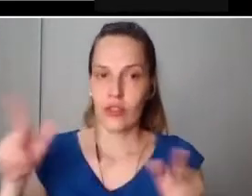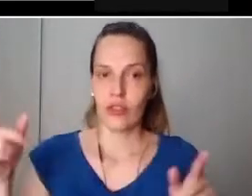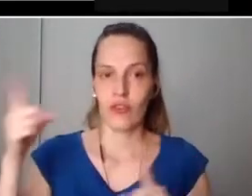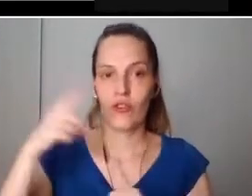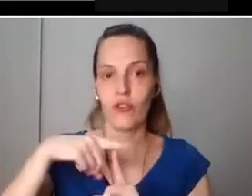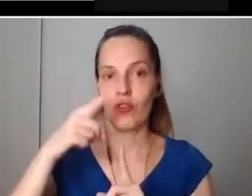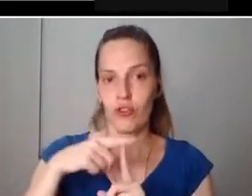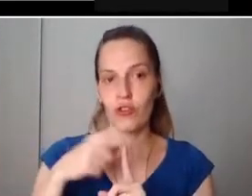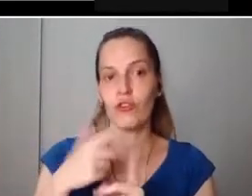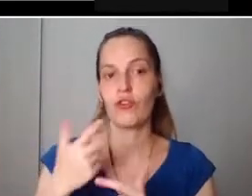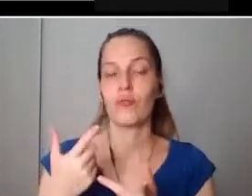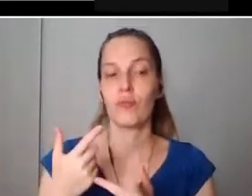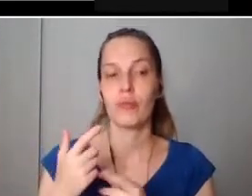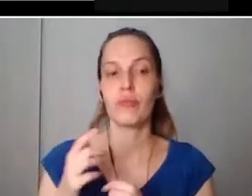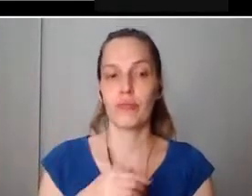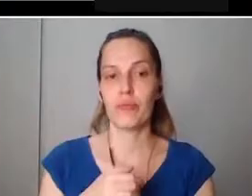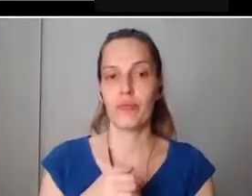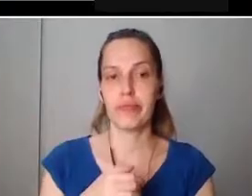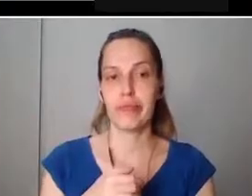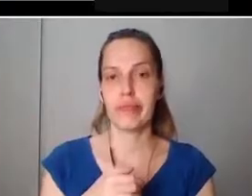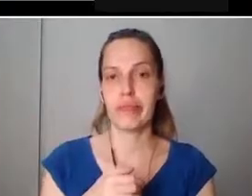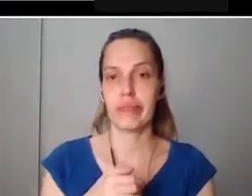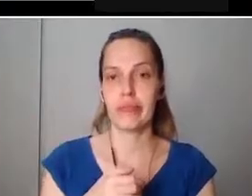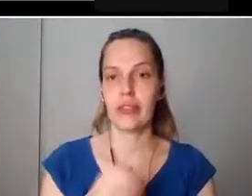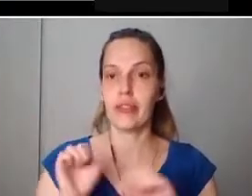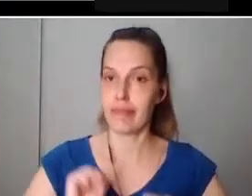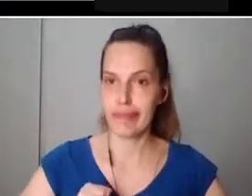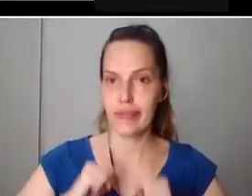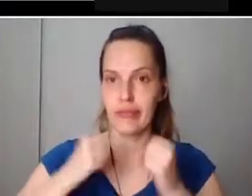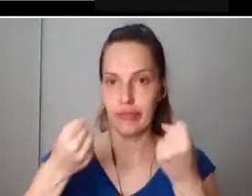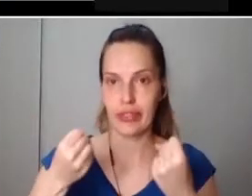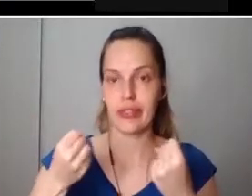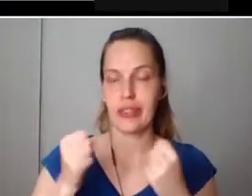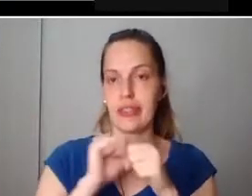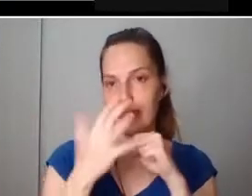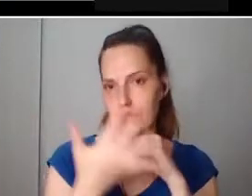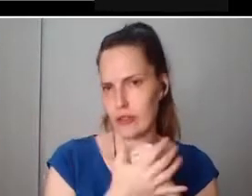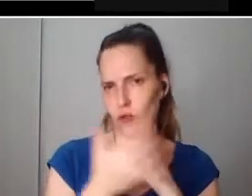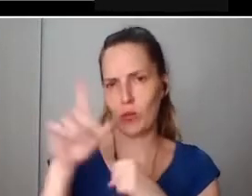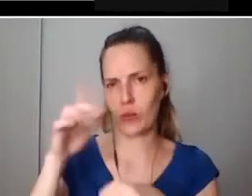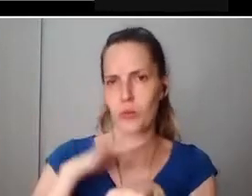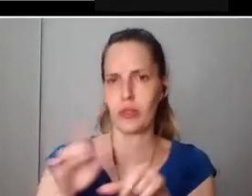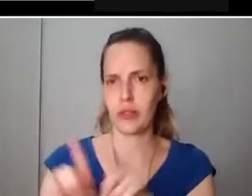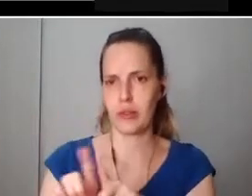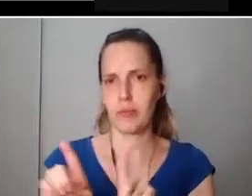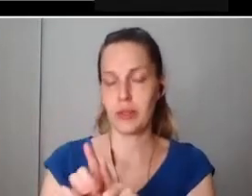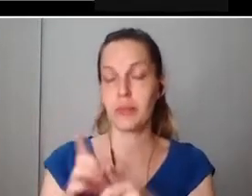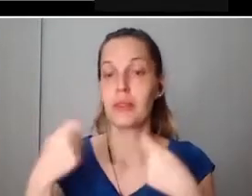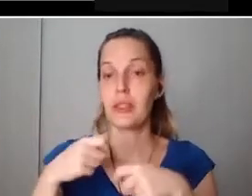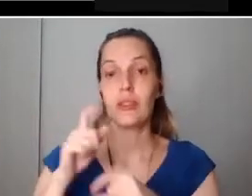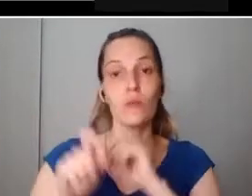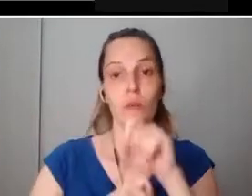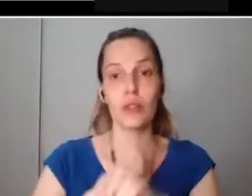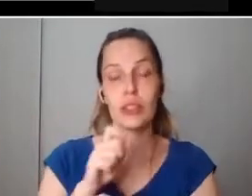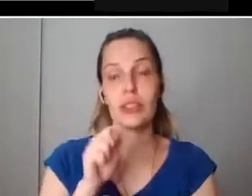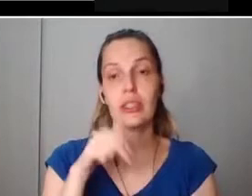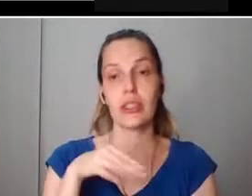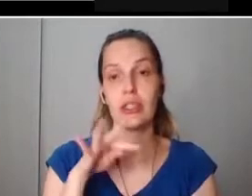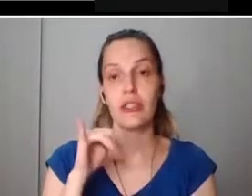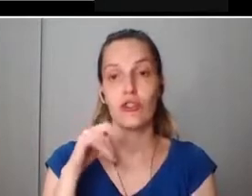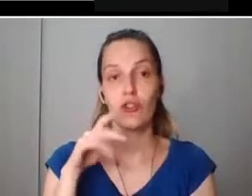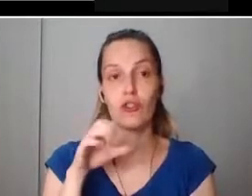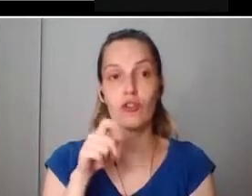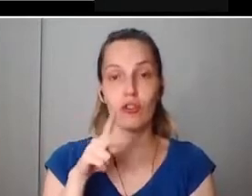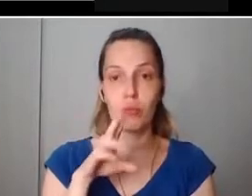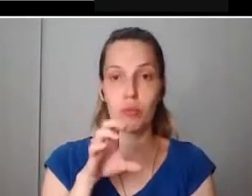estabelecer e gerar para o SARS-CoV-2 e para todas as doenças. O que a gente precisa são anticorpos neutralizantes para a imunidade